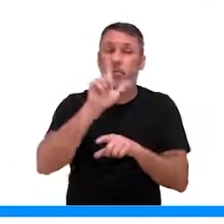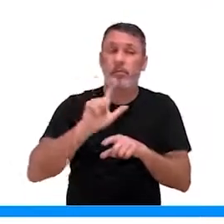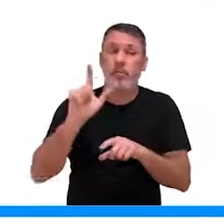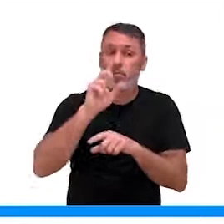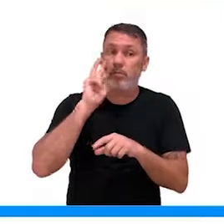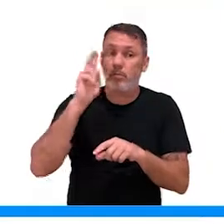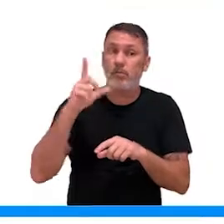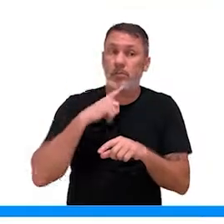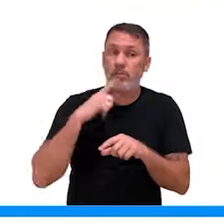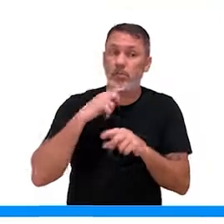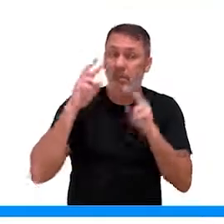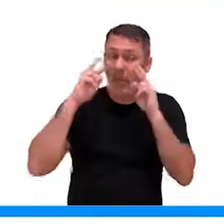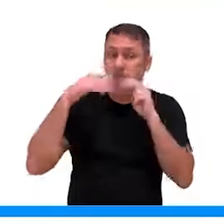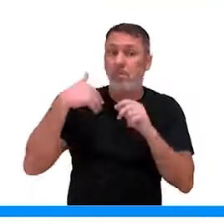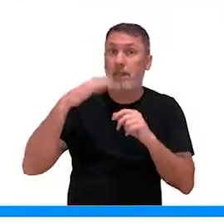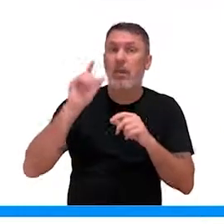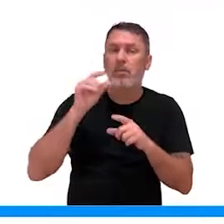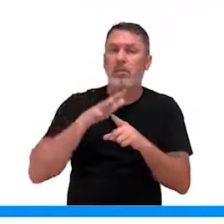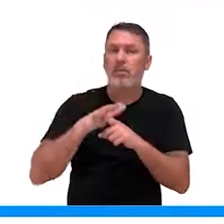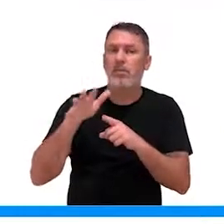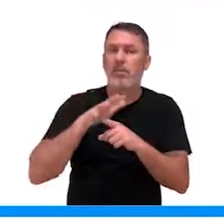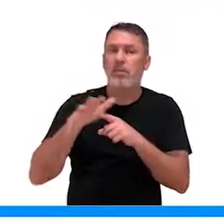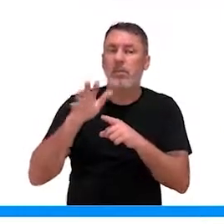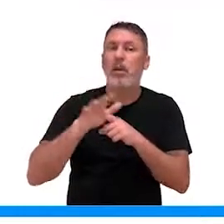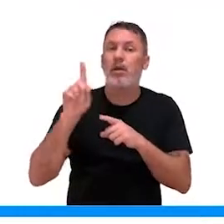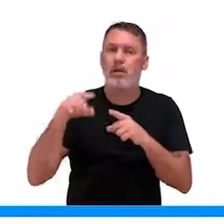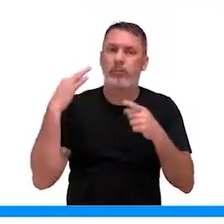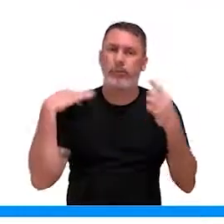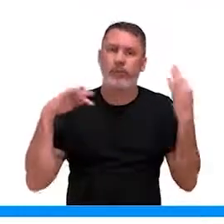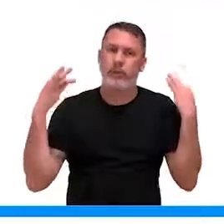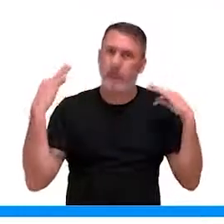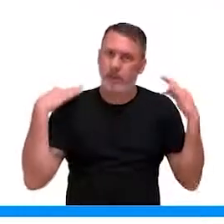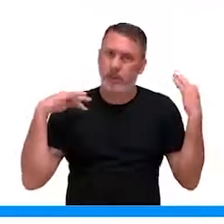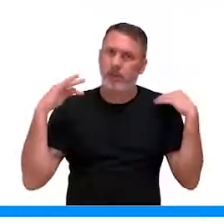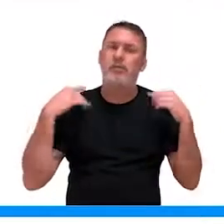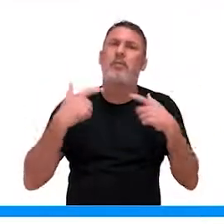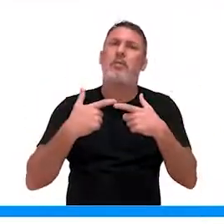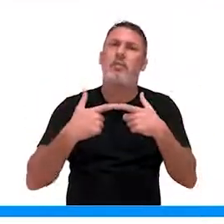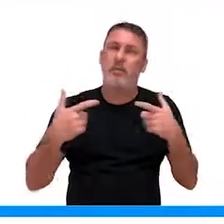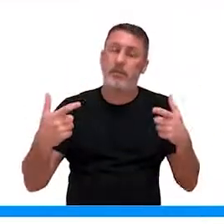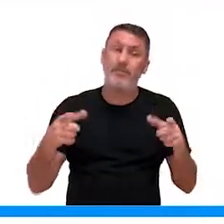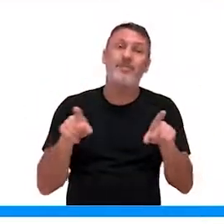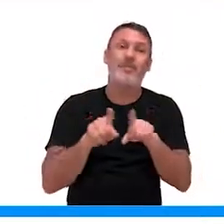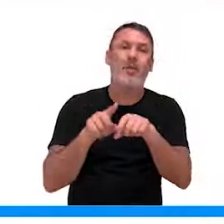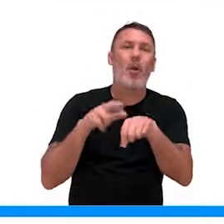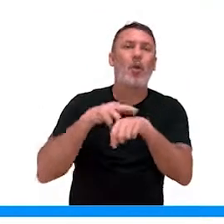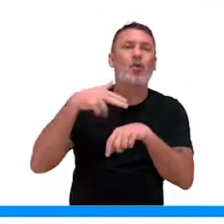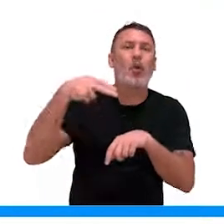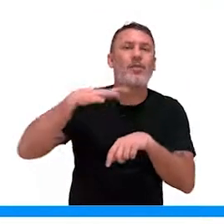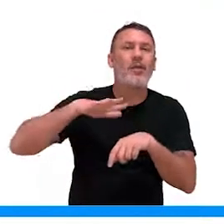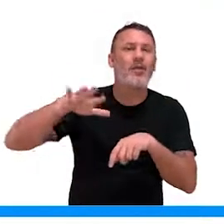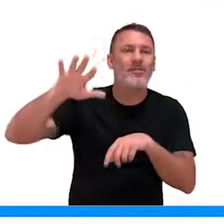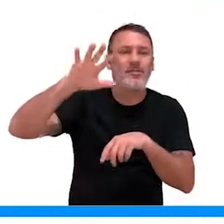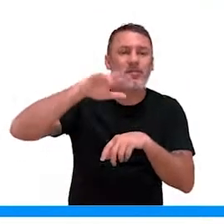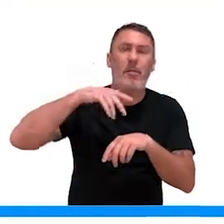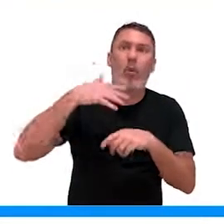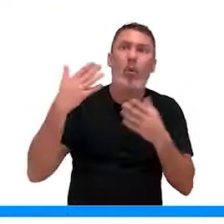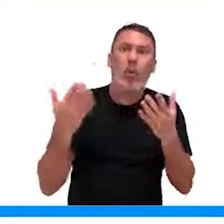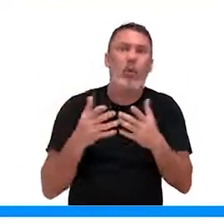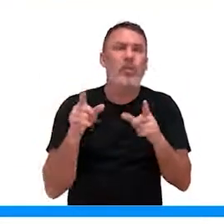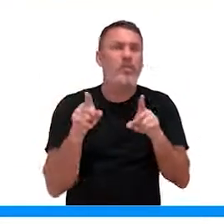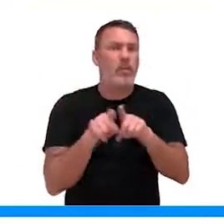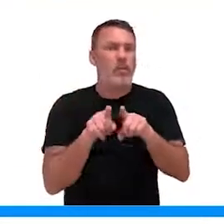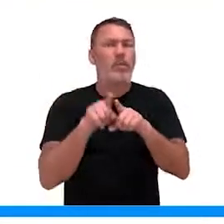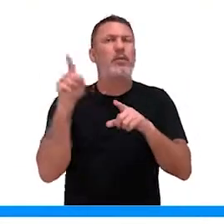os atrativos cada vez maiores turísticos e como que o Nordeste hoje ele